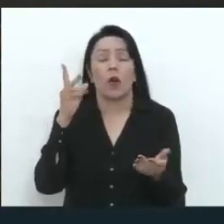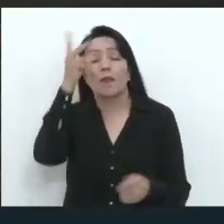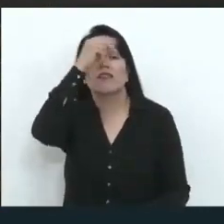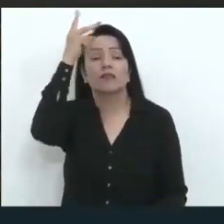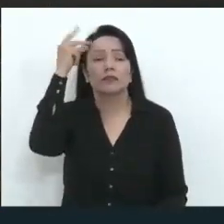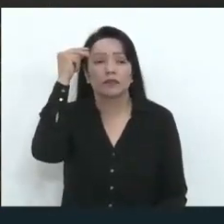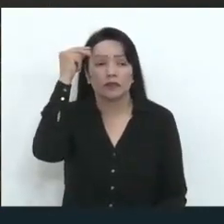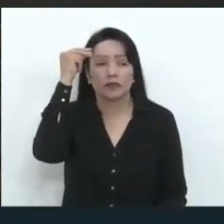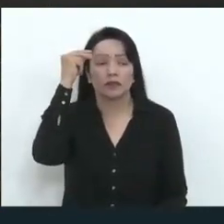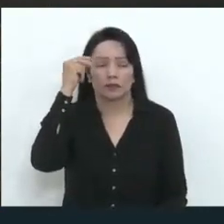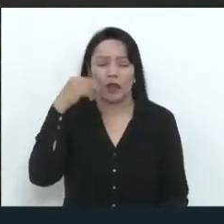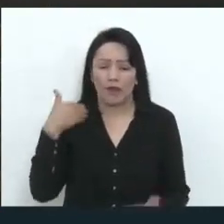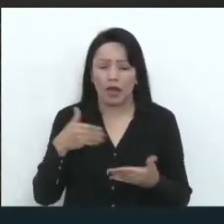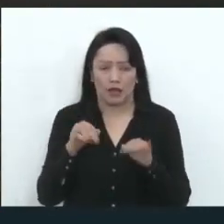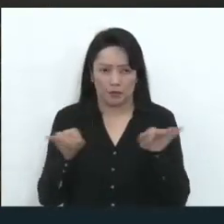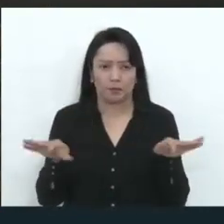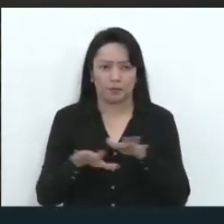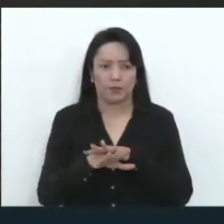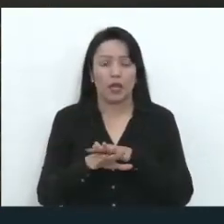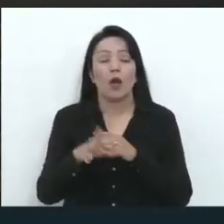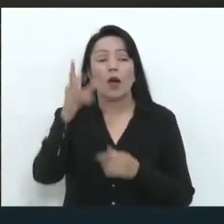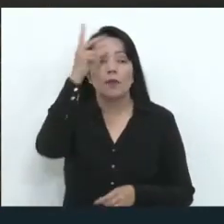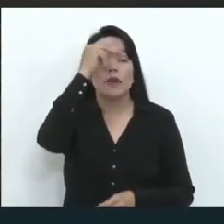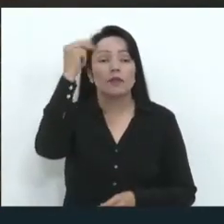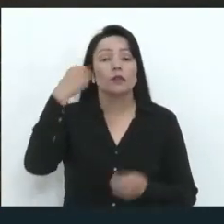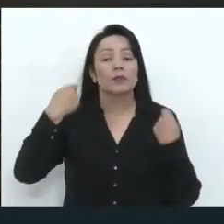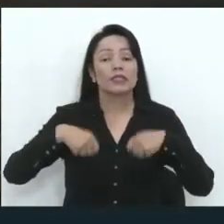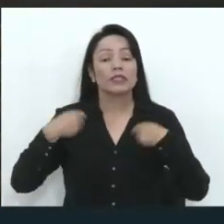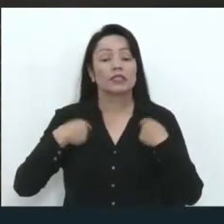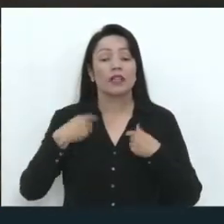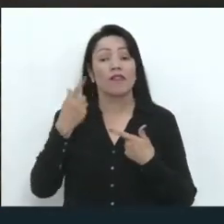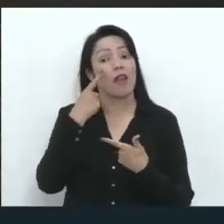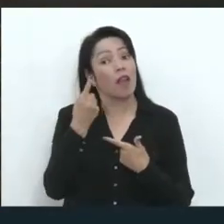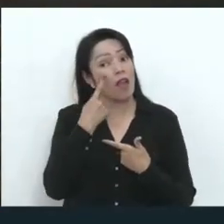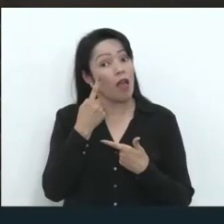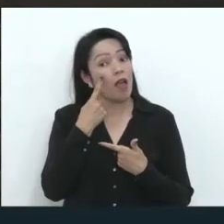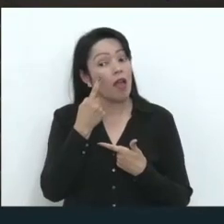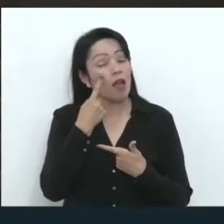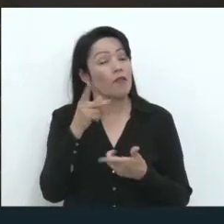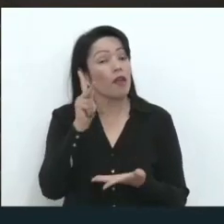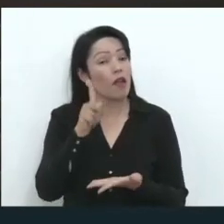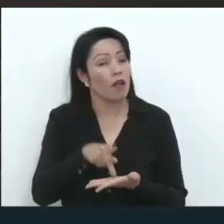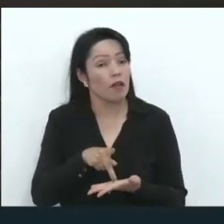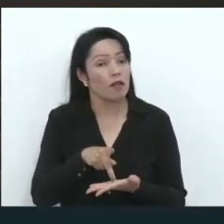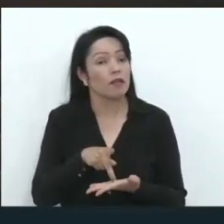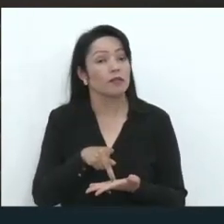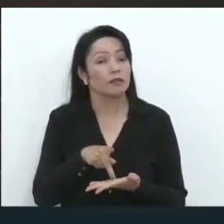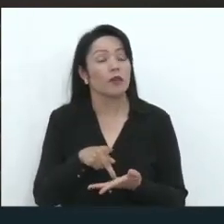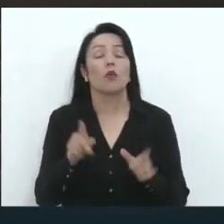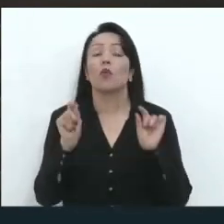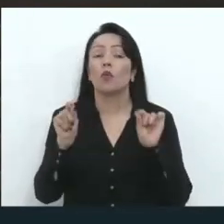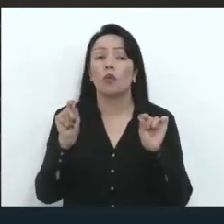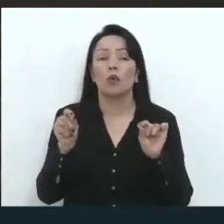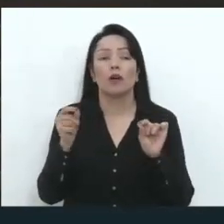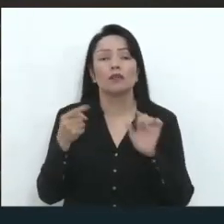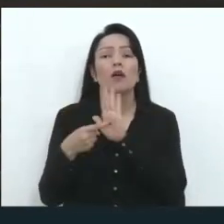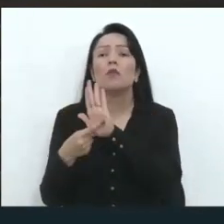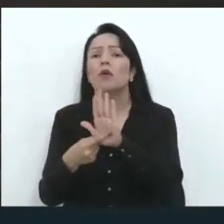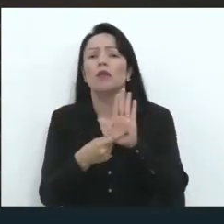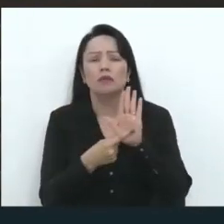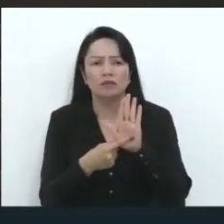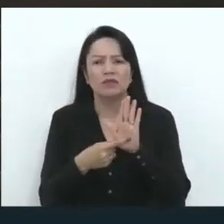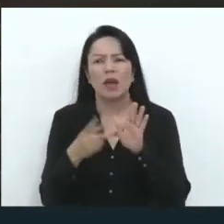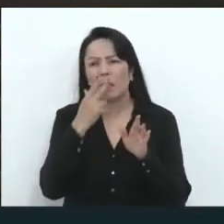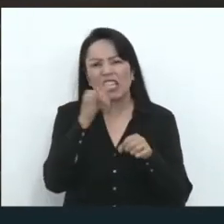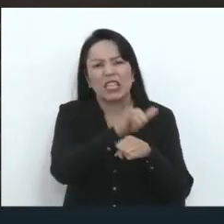para encerrar, senhor presidente, o prefeito tem que rever essa veracidade dessa propaganda